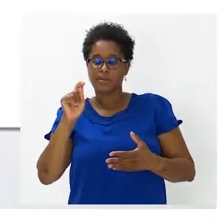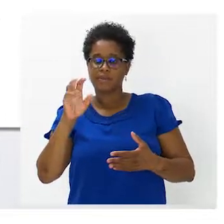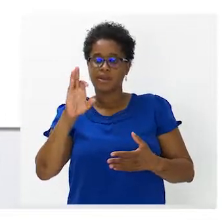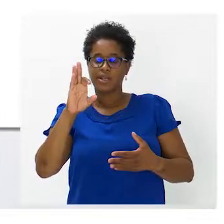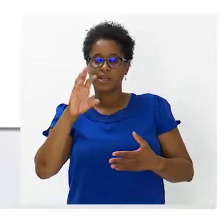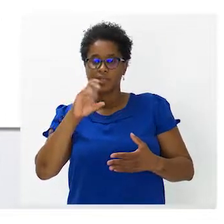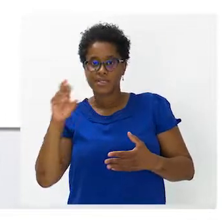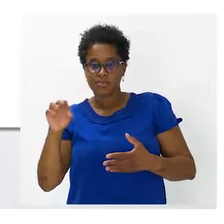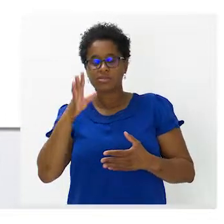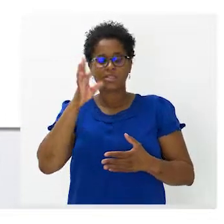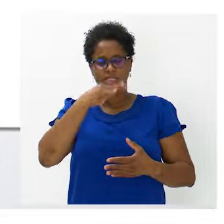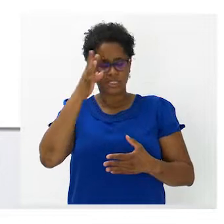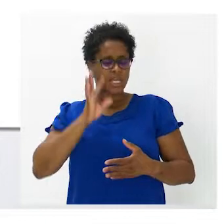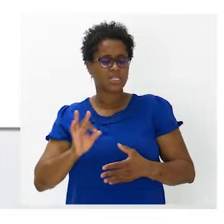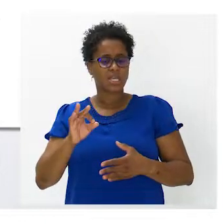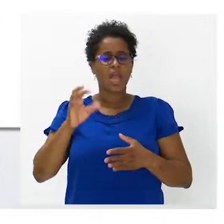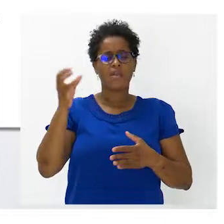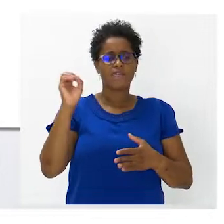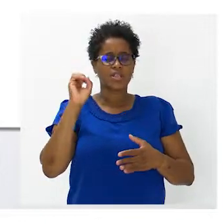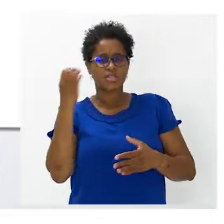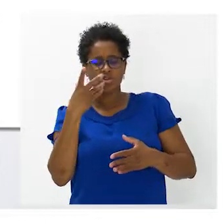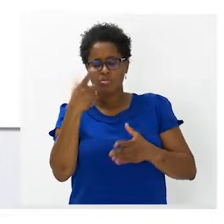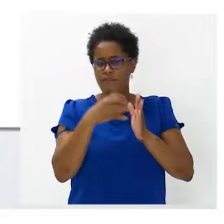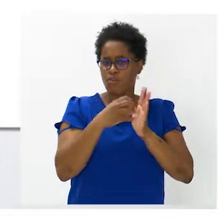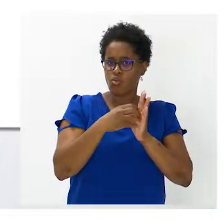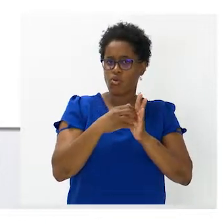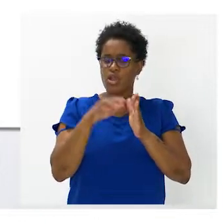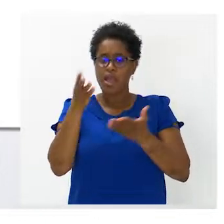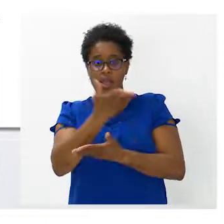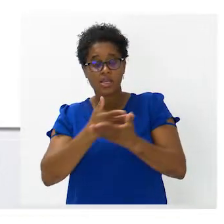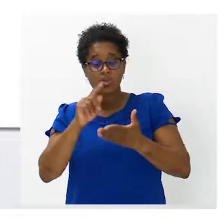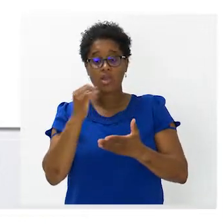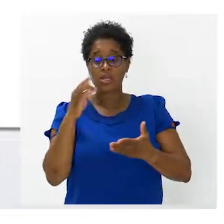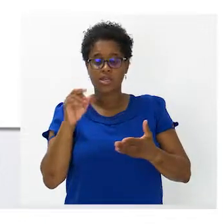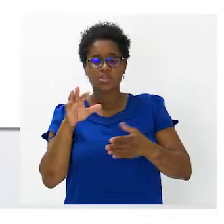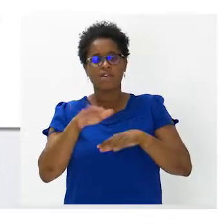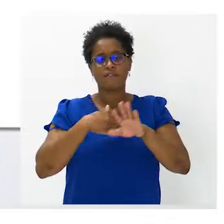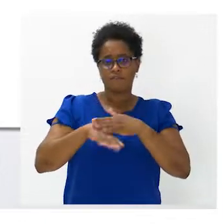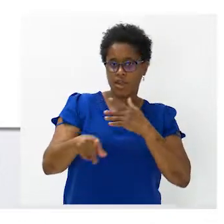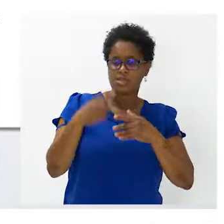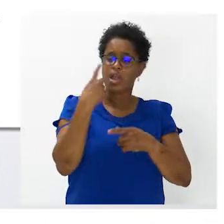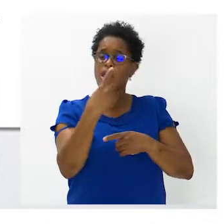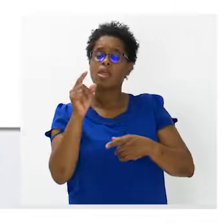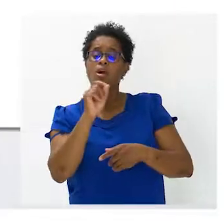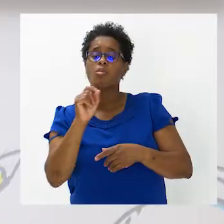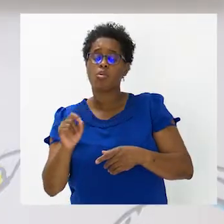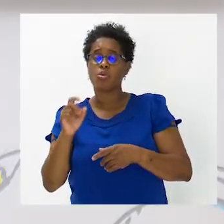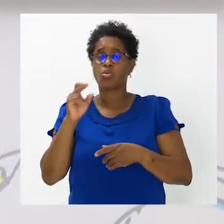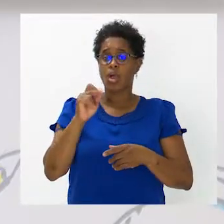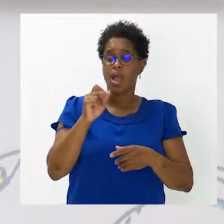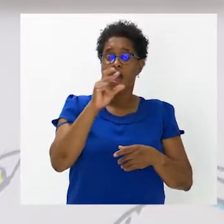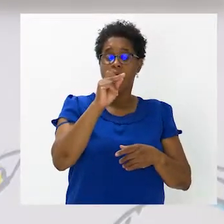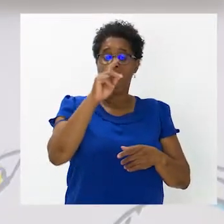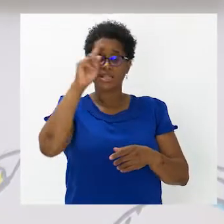figura em relação a um eixo de reflexão faz corresponder cada ponto A a um ponto A'. A